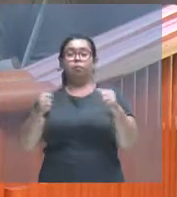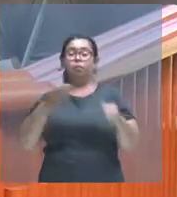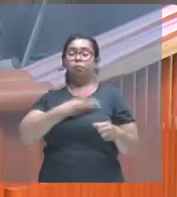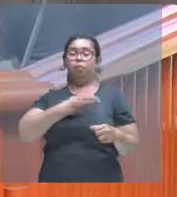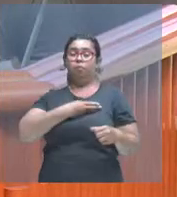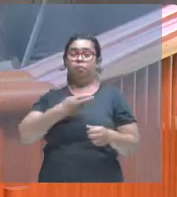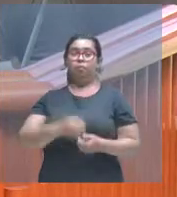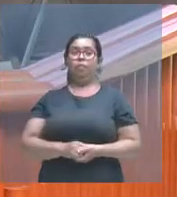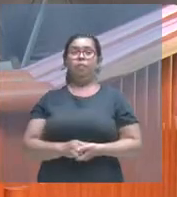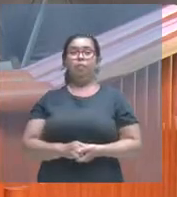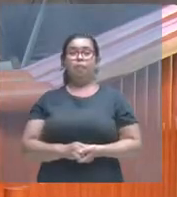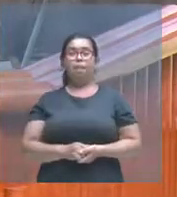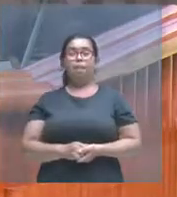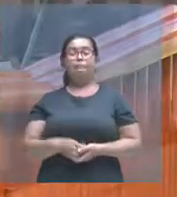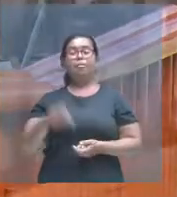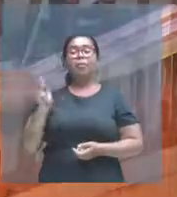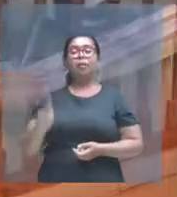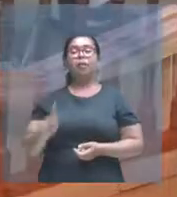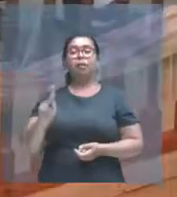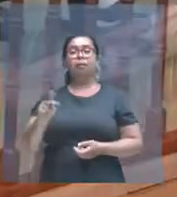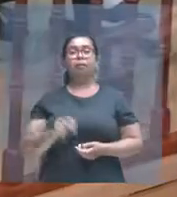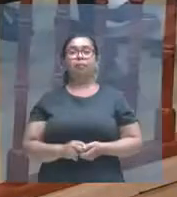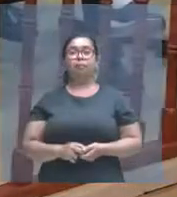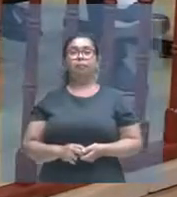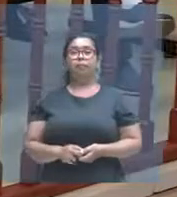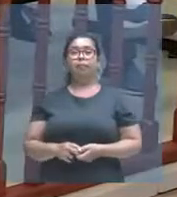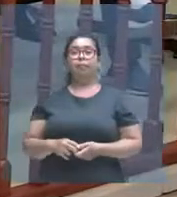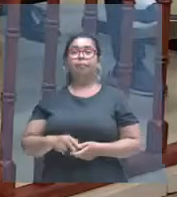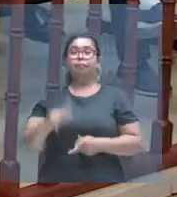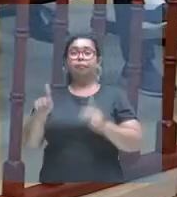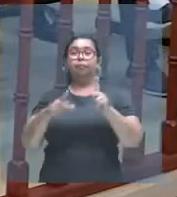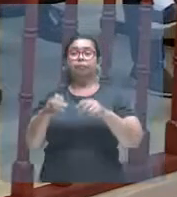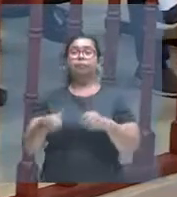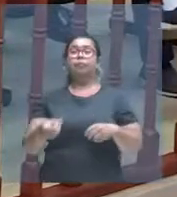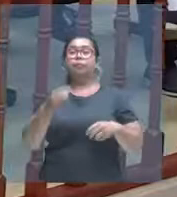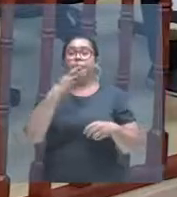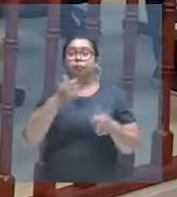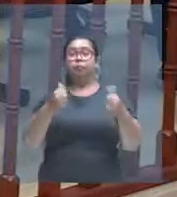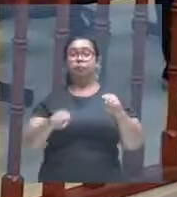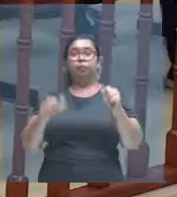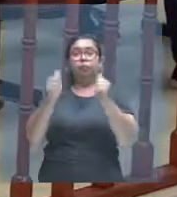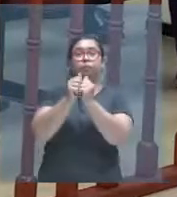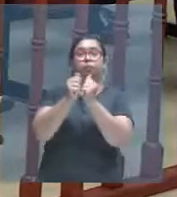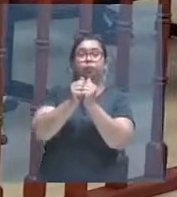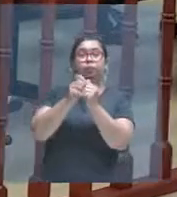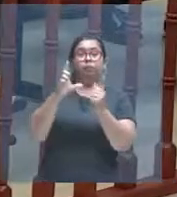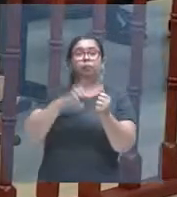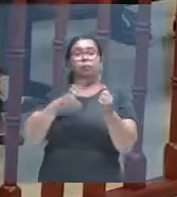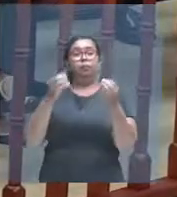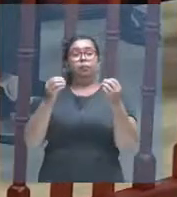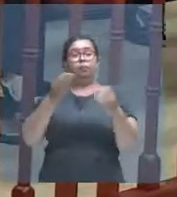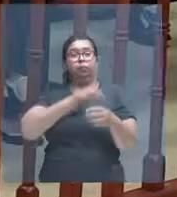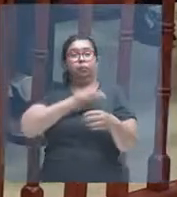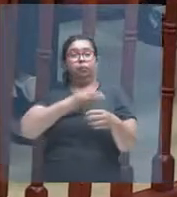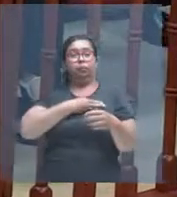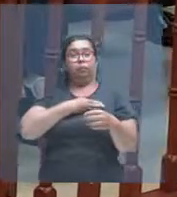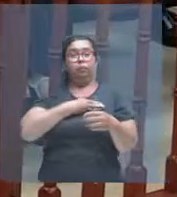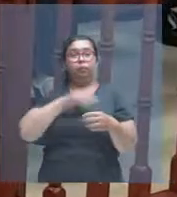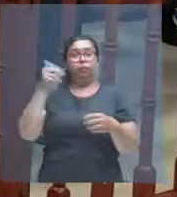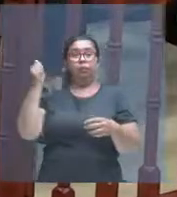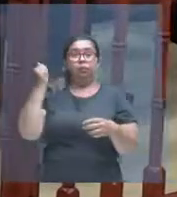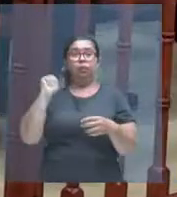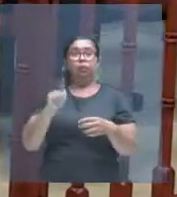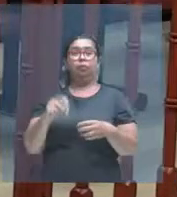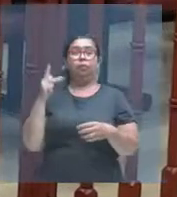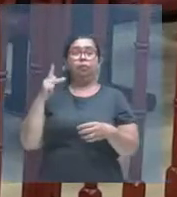companheiros. Sempre uma excelente companhia, acompanhou diversos grupos de amigos assisenses nas incursões